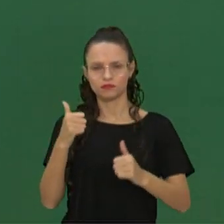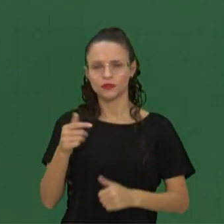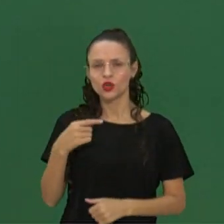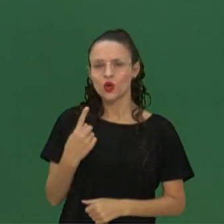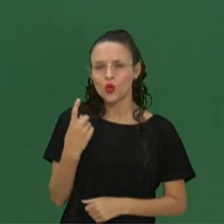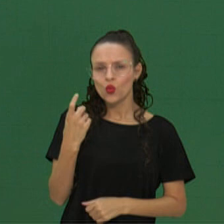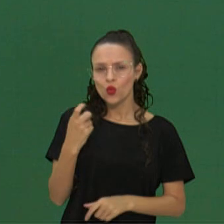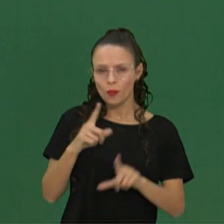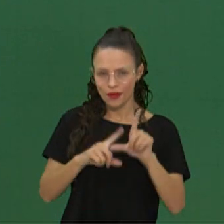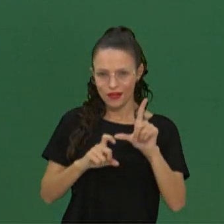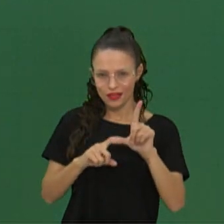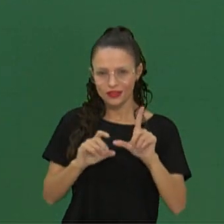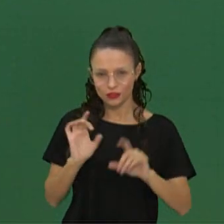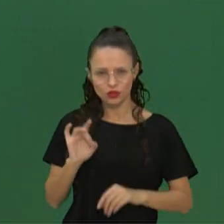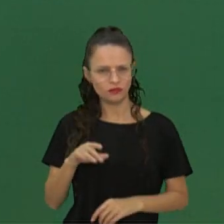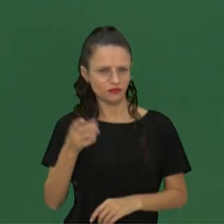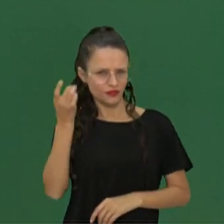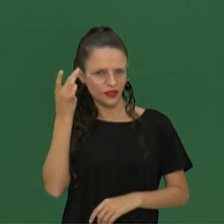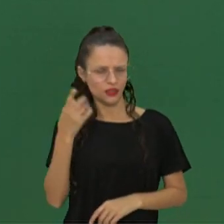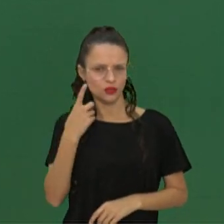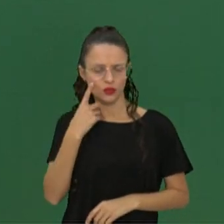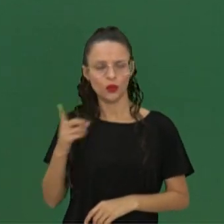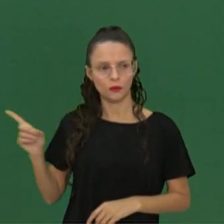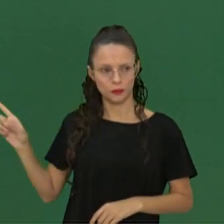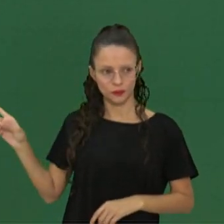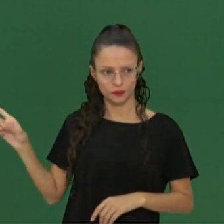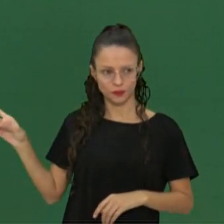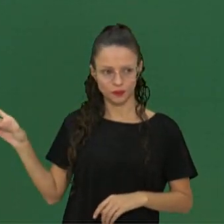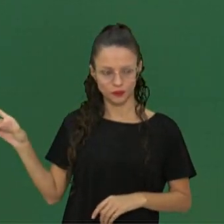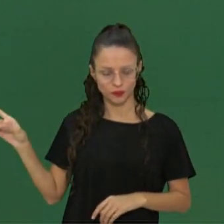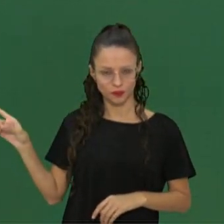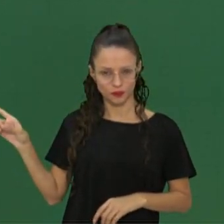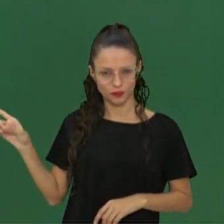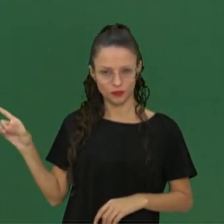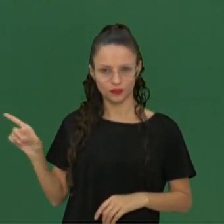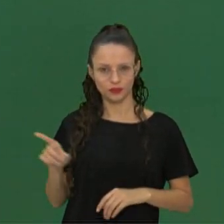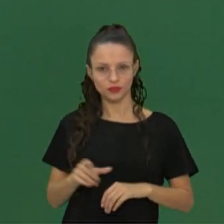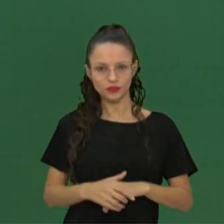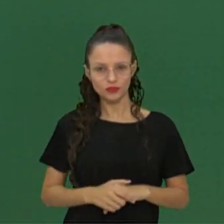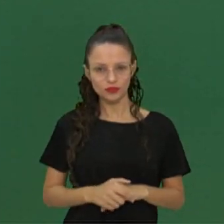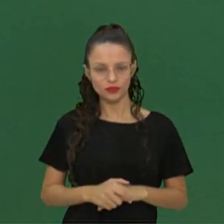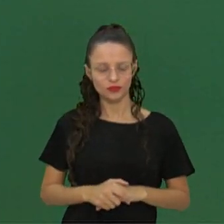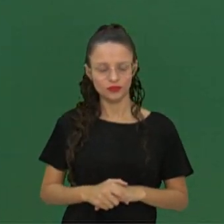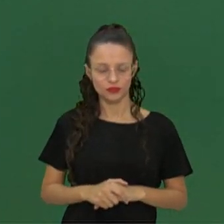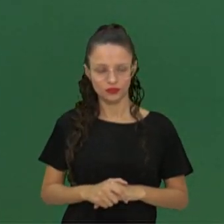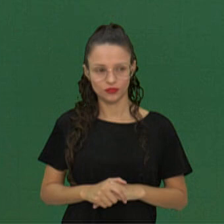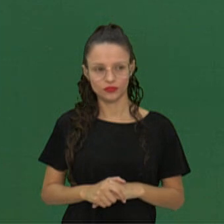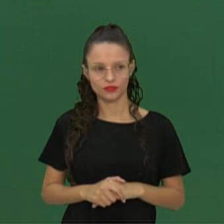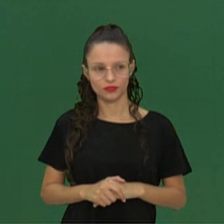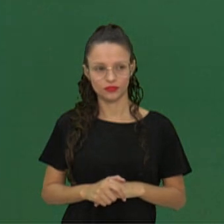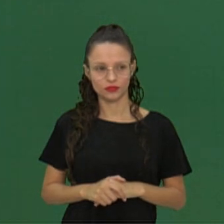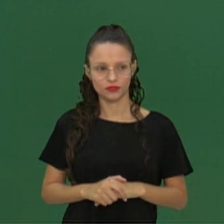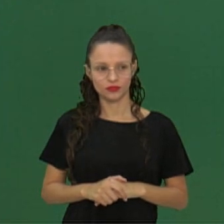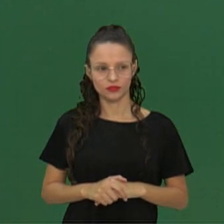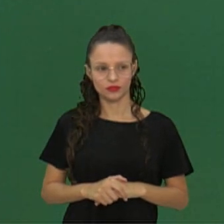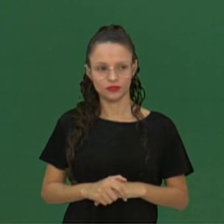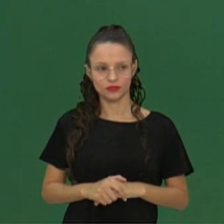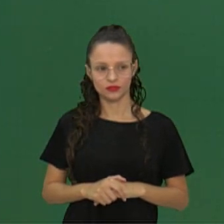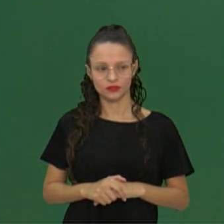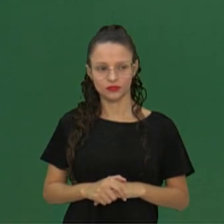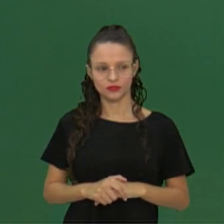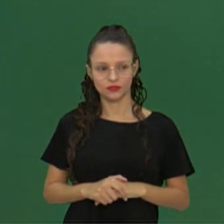só. 3x à quarta mais 2x ao cubo menos 3x ao